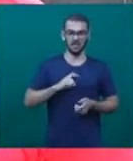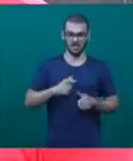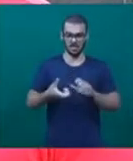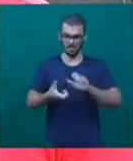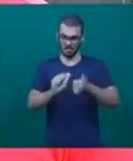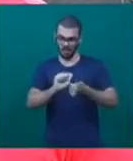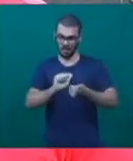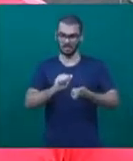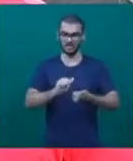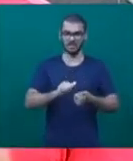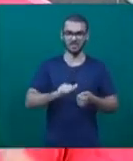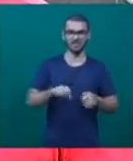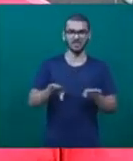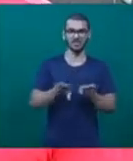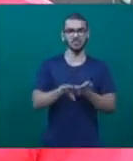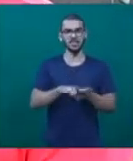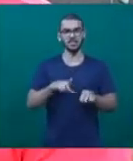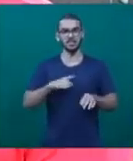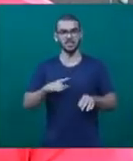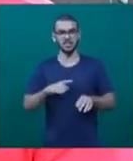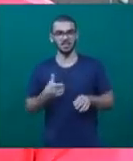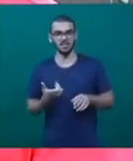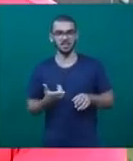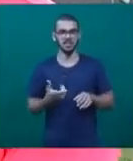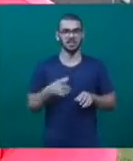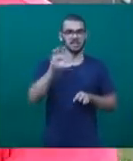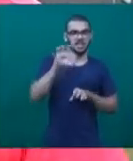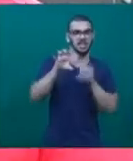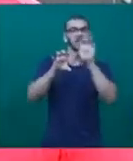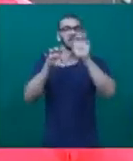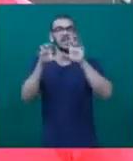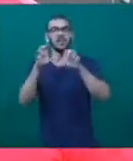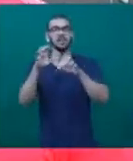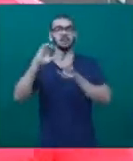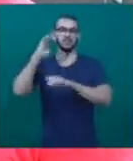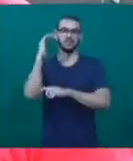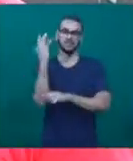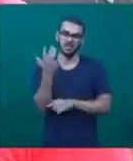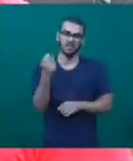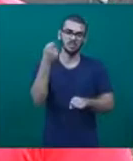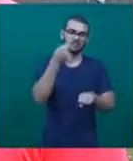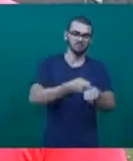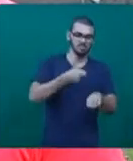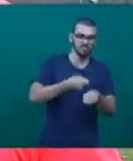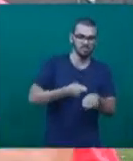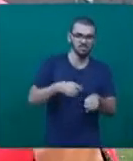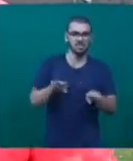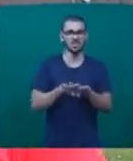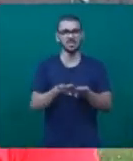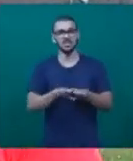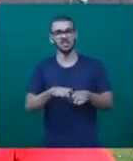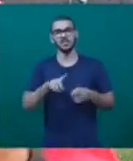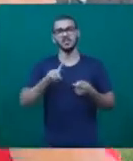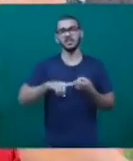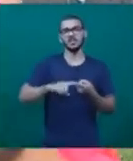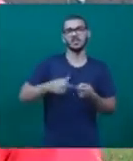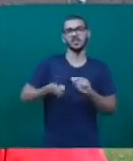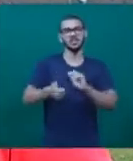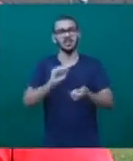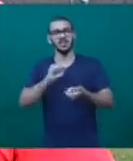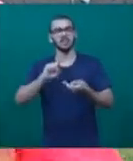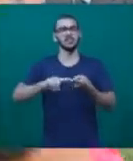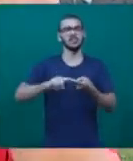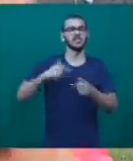esporte. E tem as escaladas na natureza, em rocha, aí tem os segmentos de escalada esportiva,